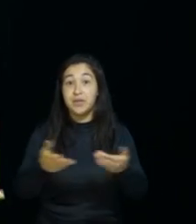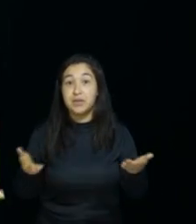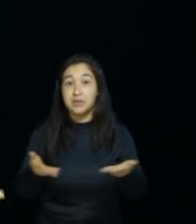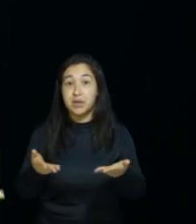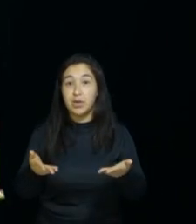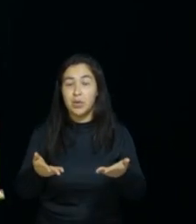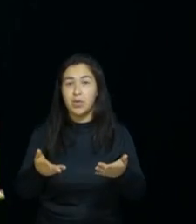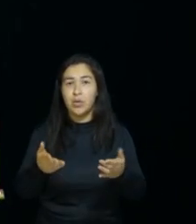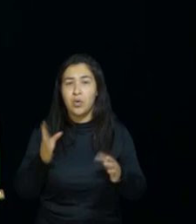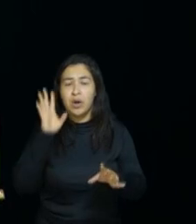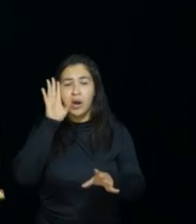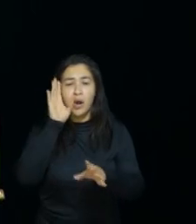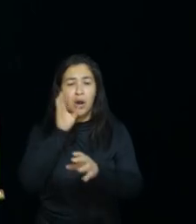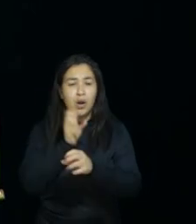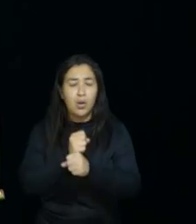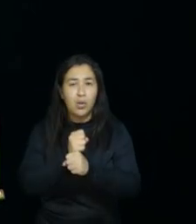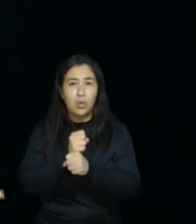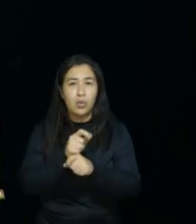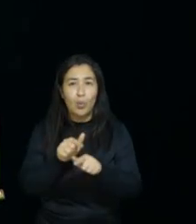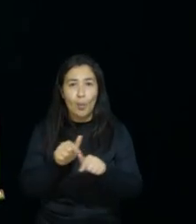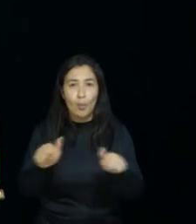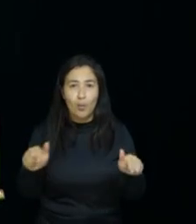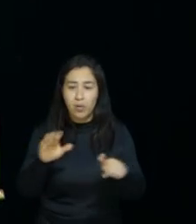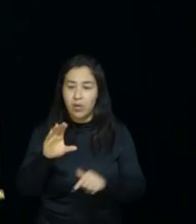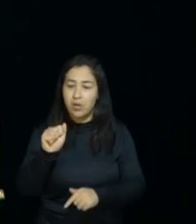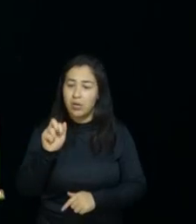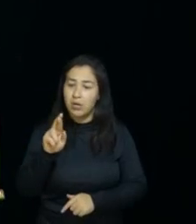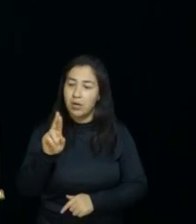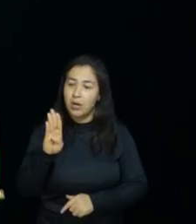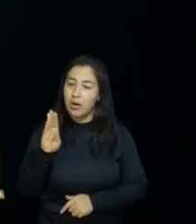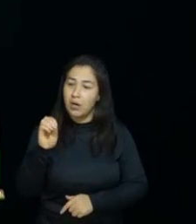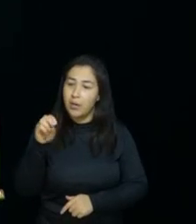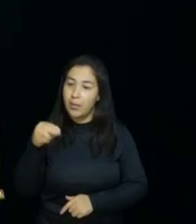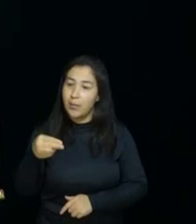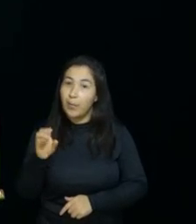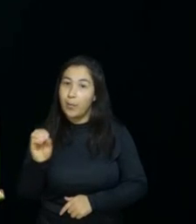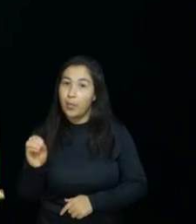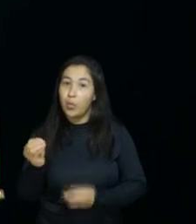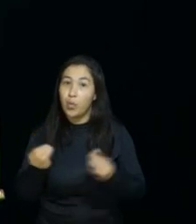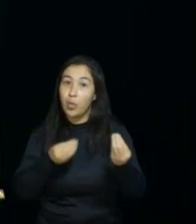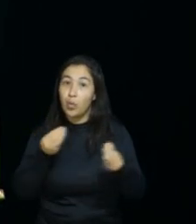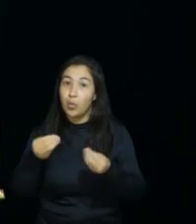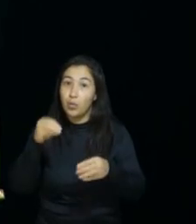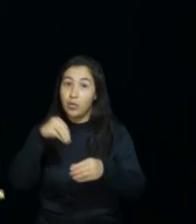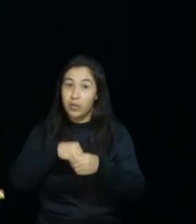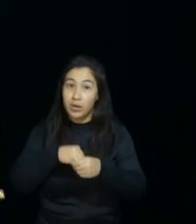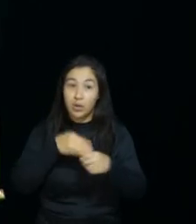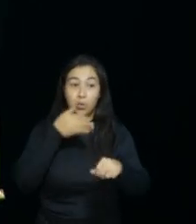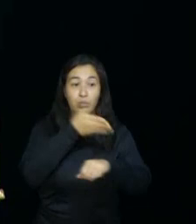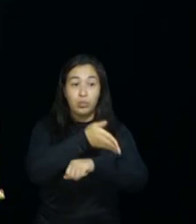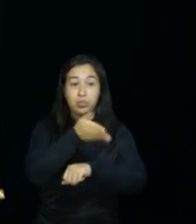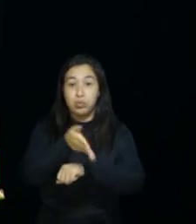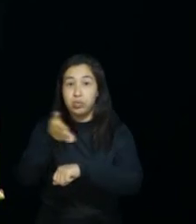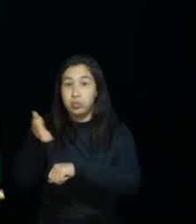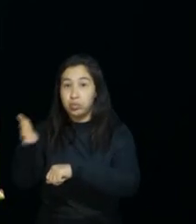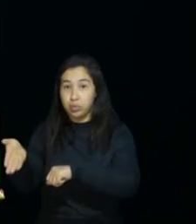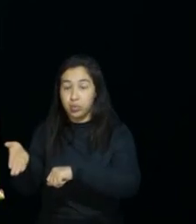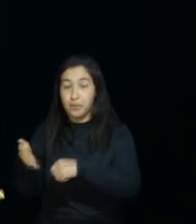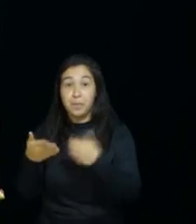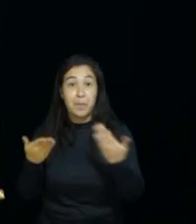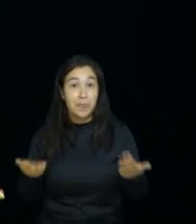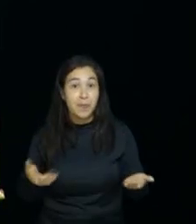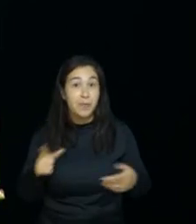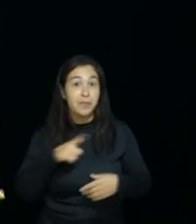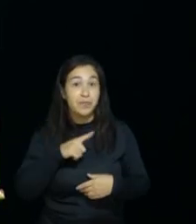cálculo de neutralização do carbono para as sessões itinerantes que nós estamos realizando. Portanto, nós temos